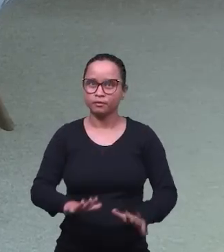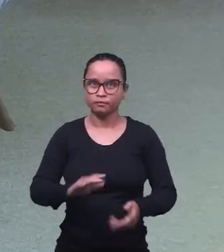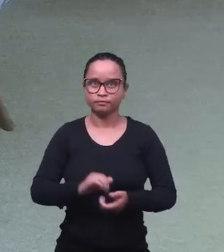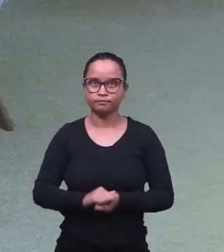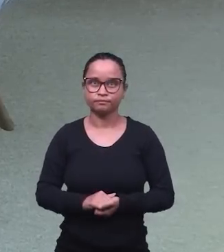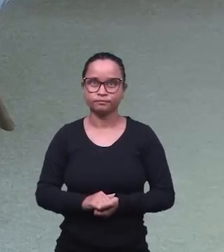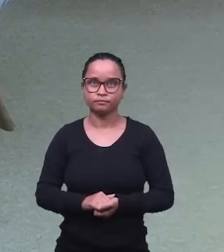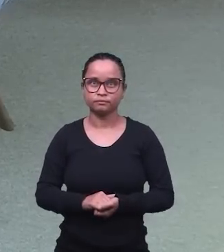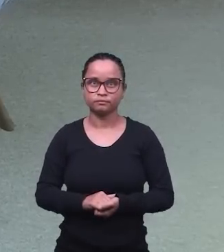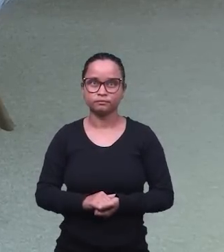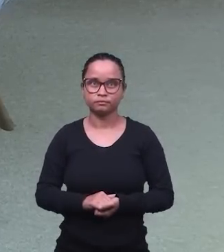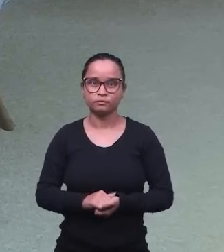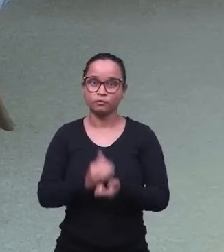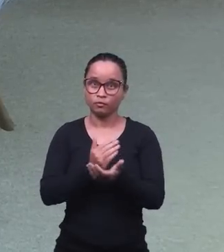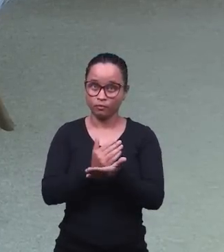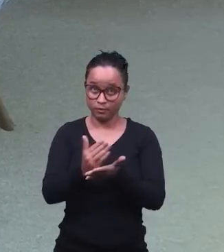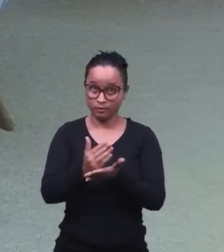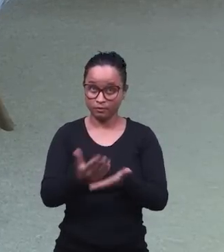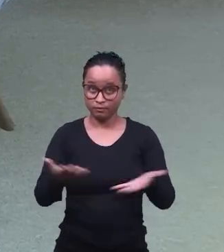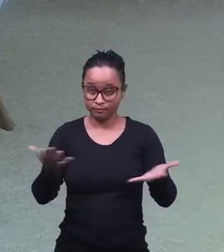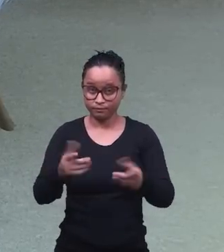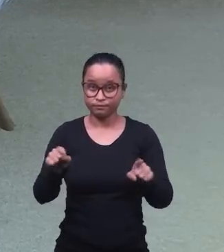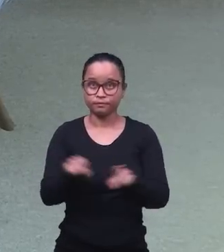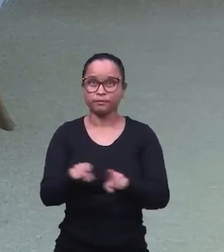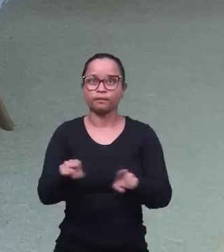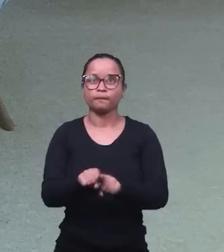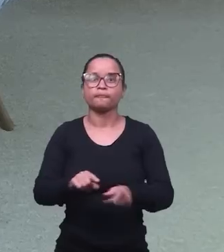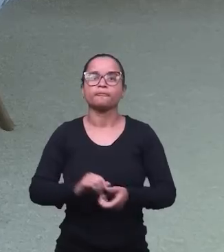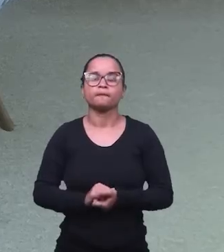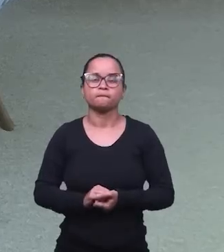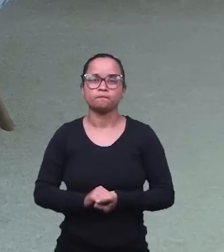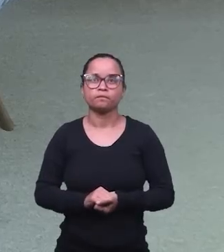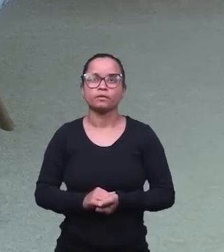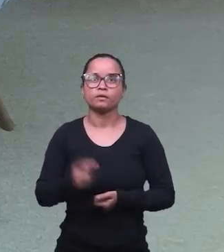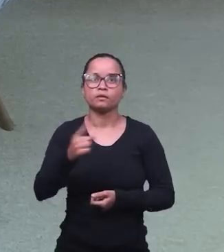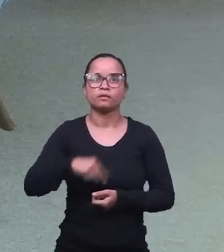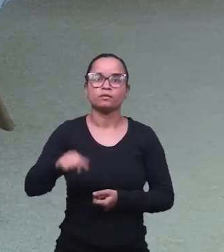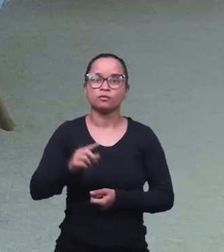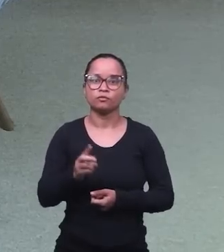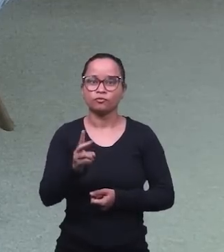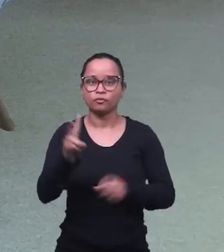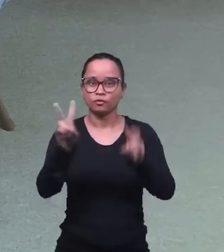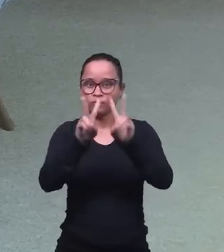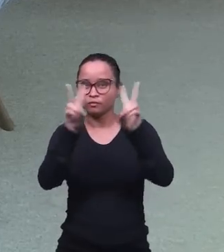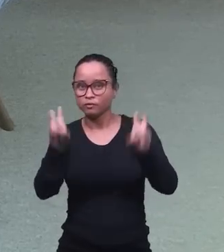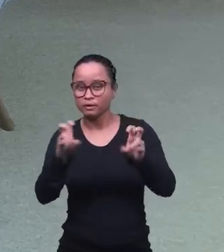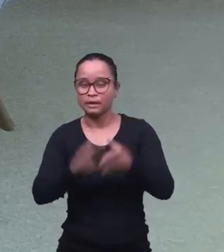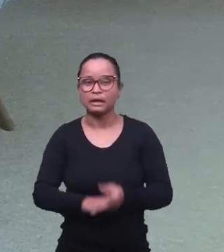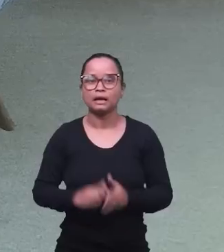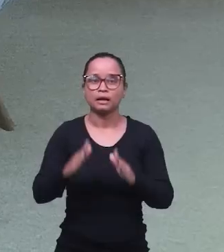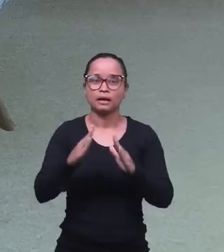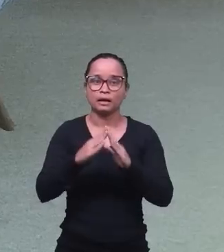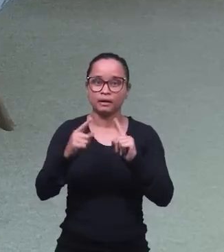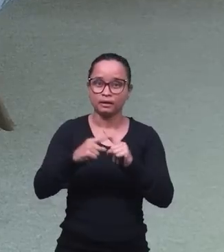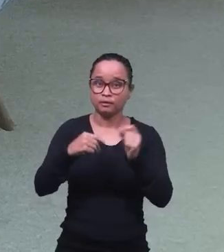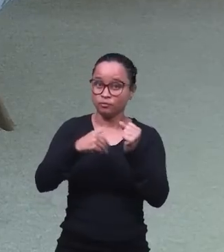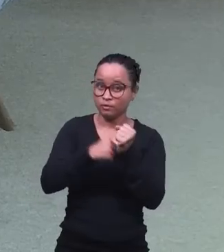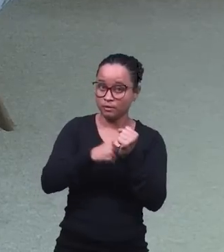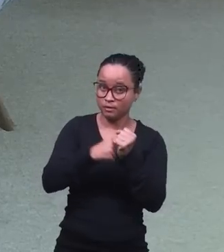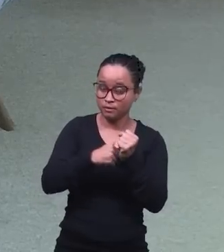Deus. Muito Amém. bom. Glória a Deus. Vamos começar então, né? Amém. Vamos trabalhar. Nós continuamos no tema A Igreja e seus